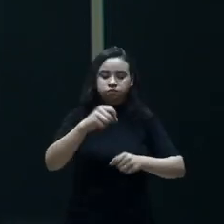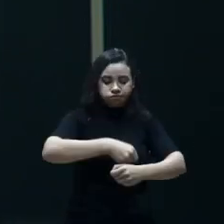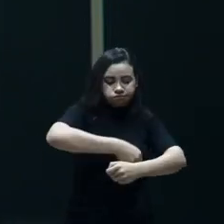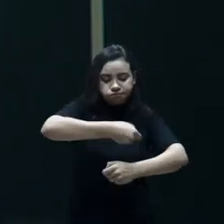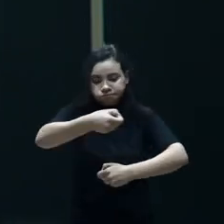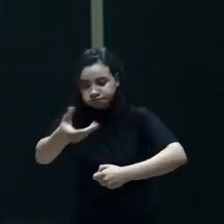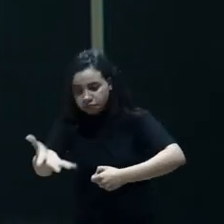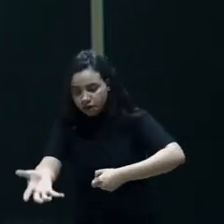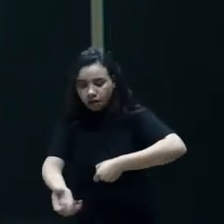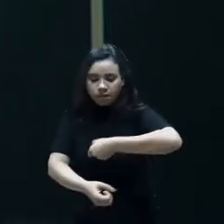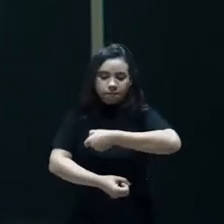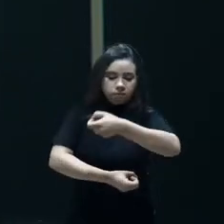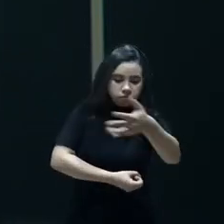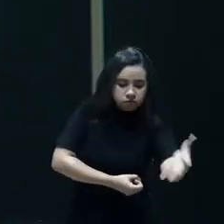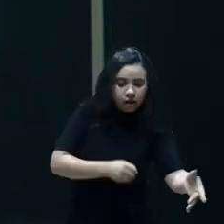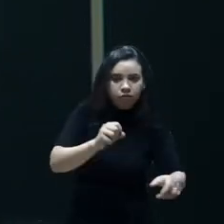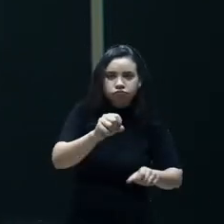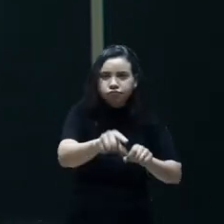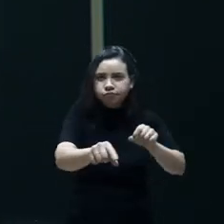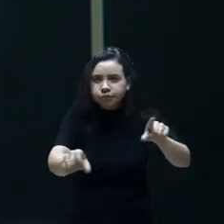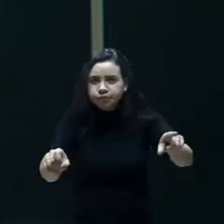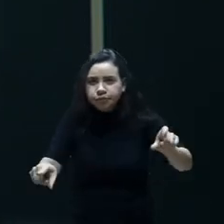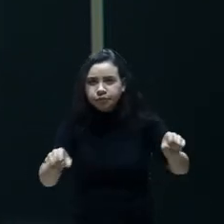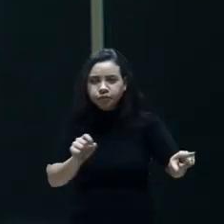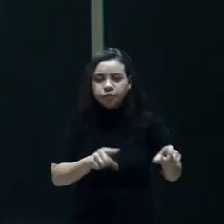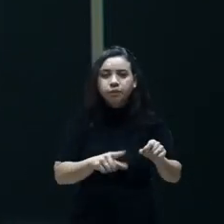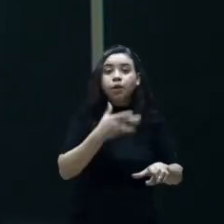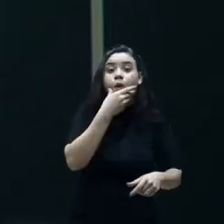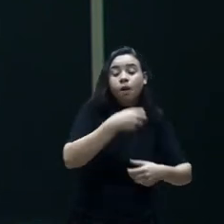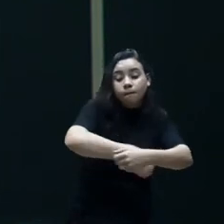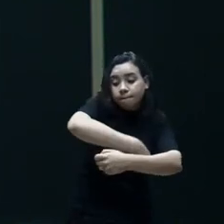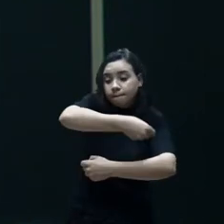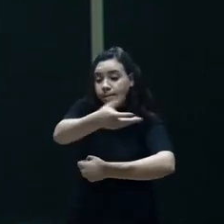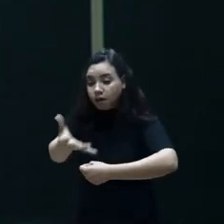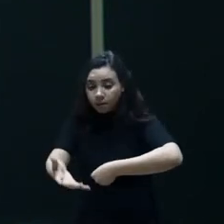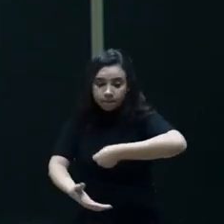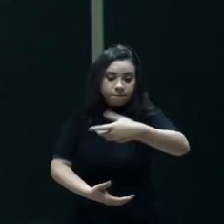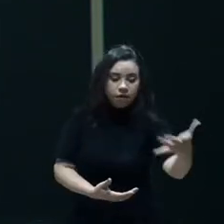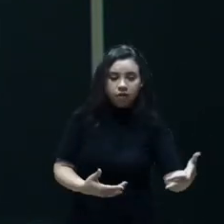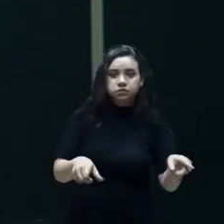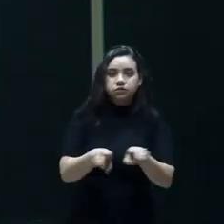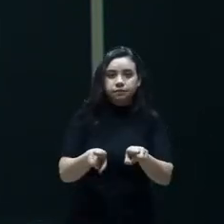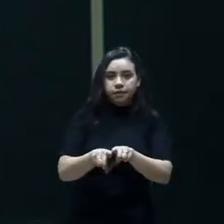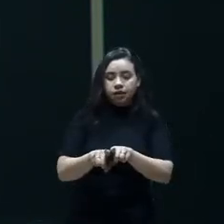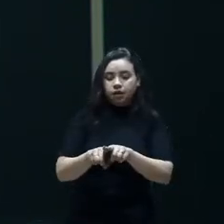semeador, e nos fala de terrenos. Pelo menos quatro terrenos.